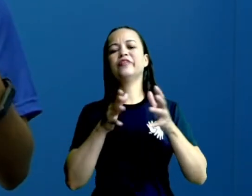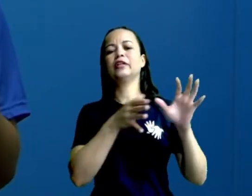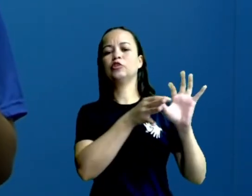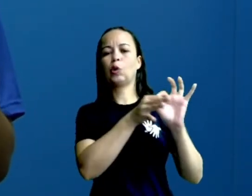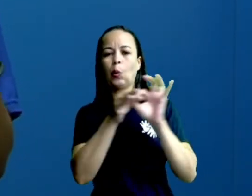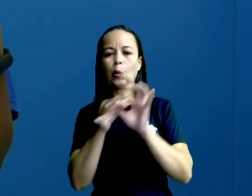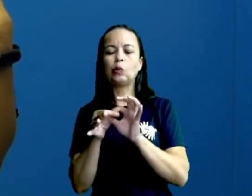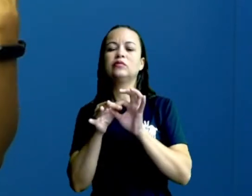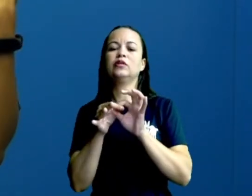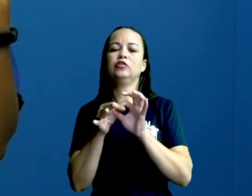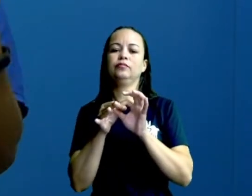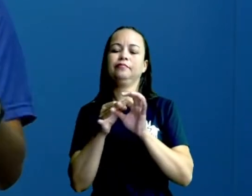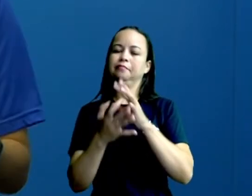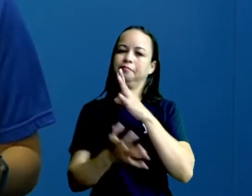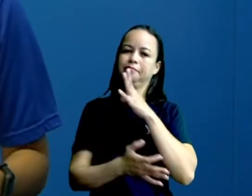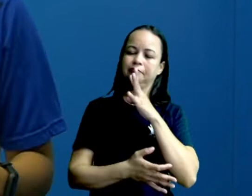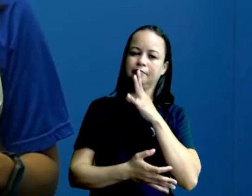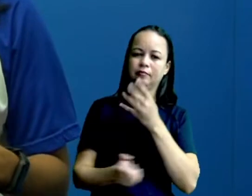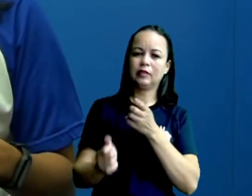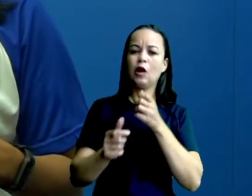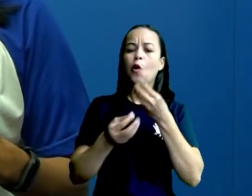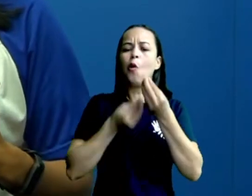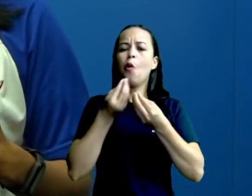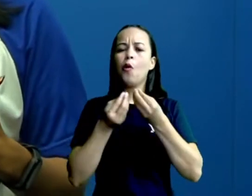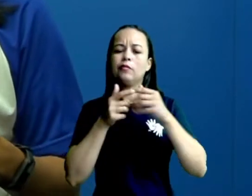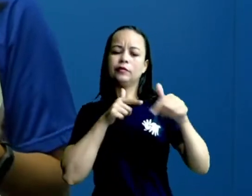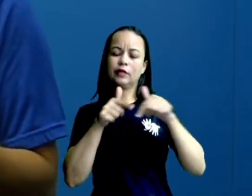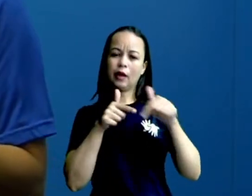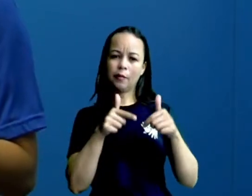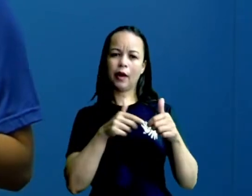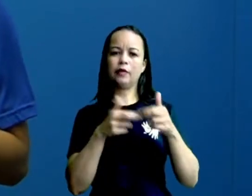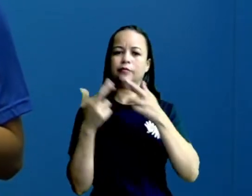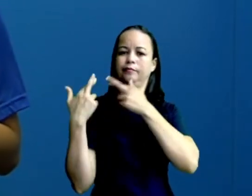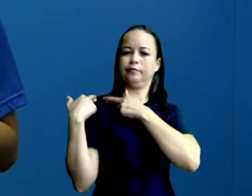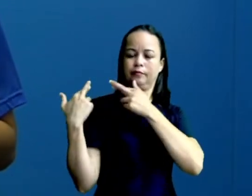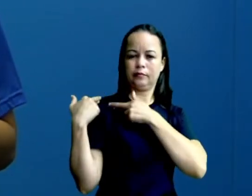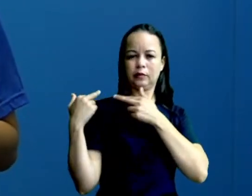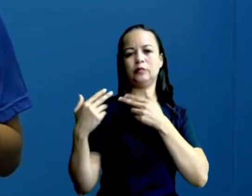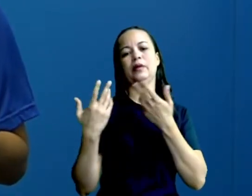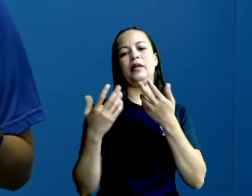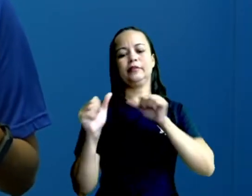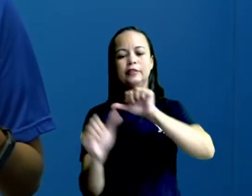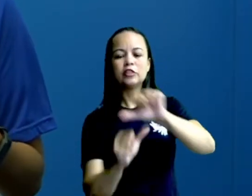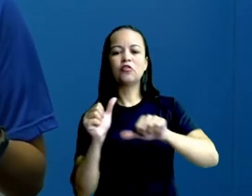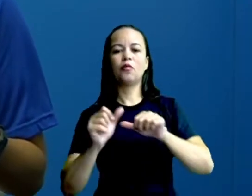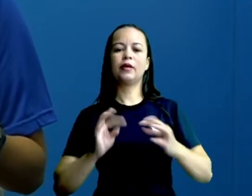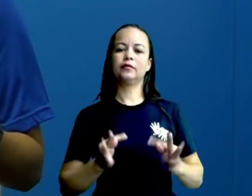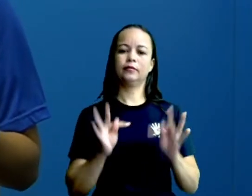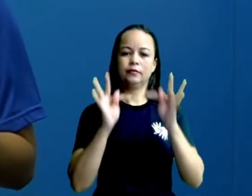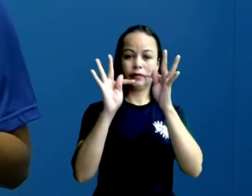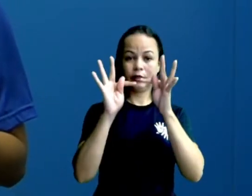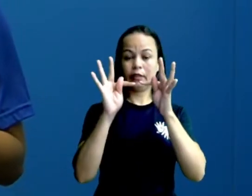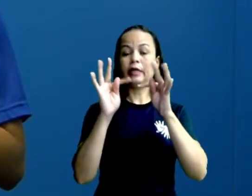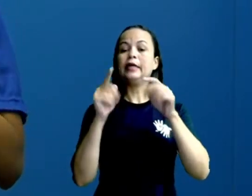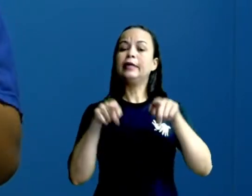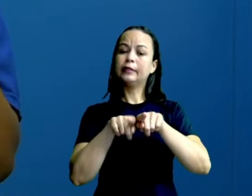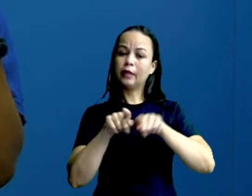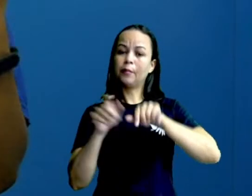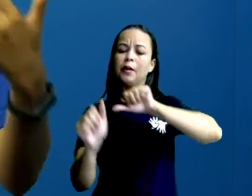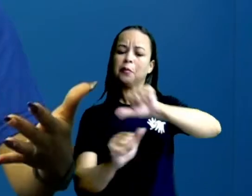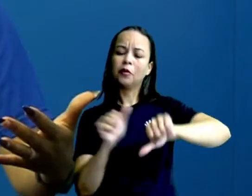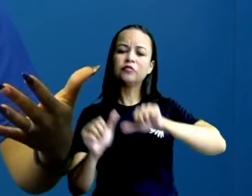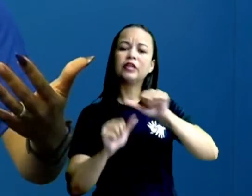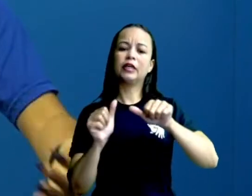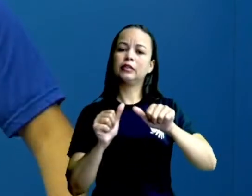contextos, reconhecendo como trabalho responsável pelas transformações tecnológicas e pelas modificações que